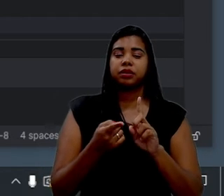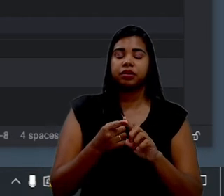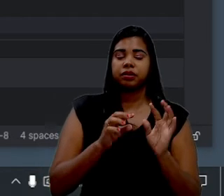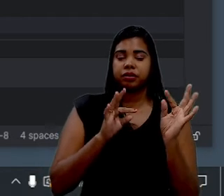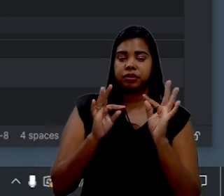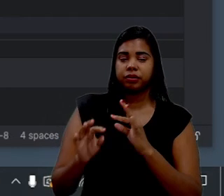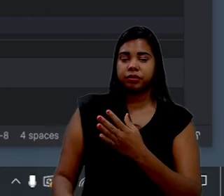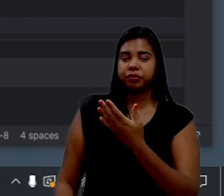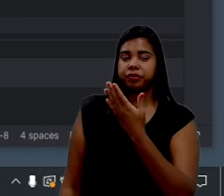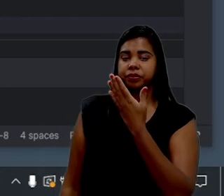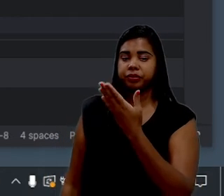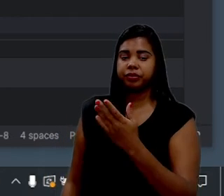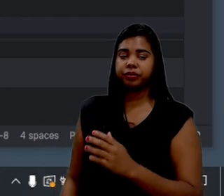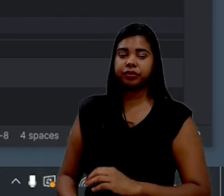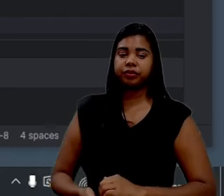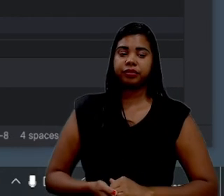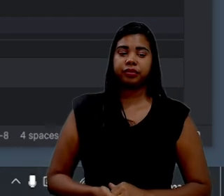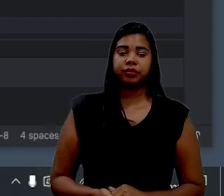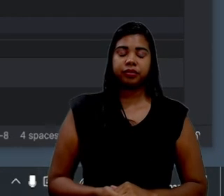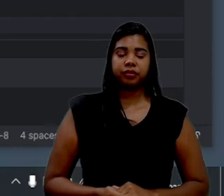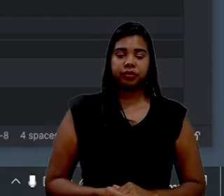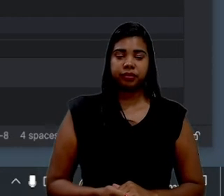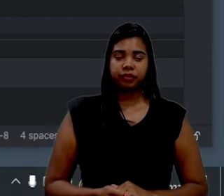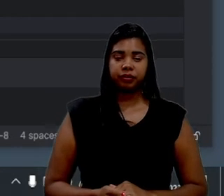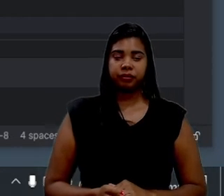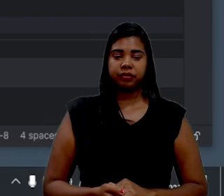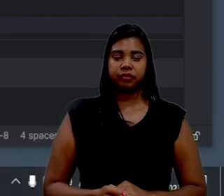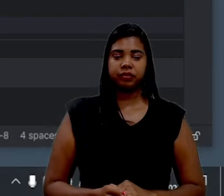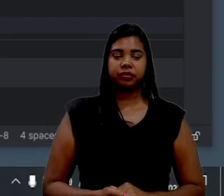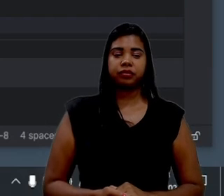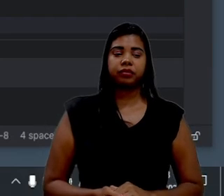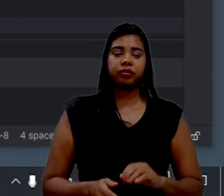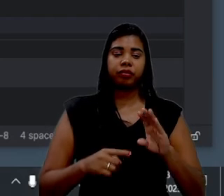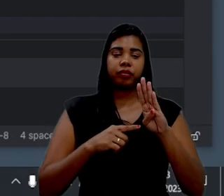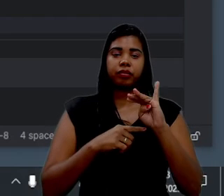ligação com o Forms. Aqui está na Views,